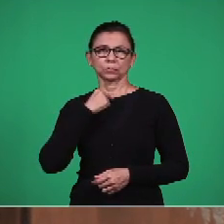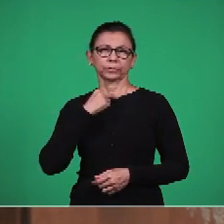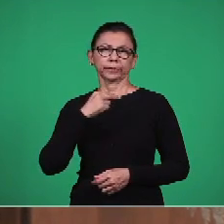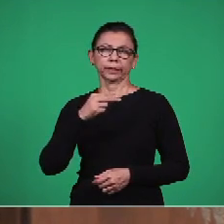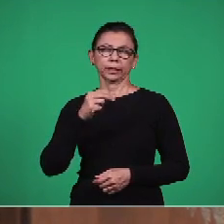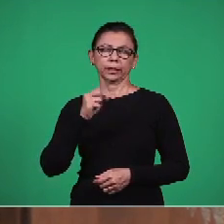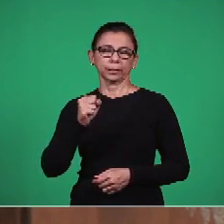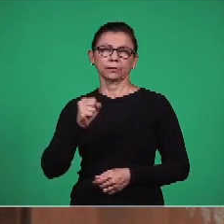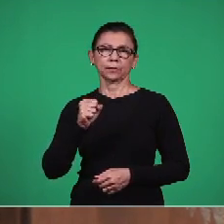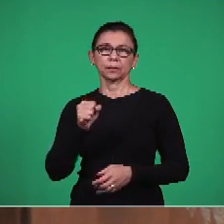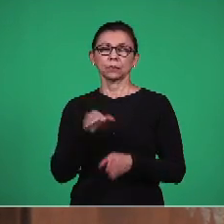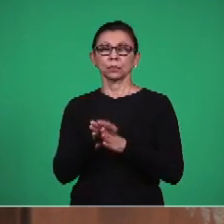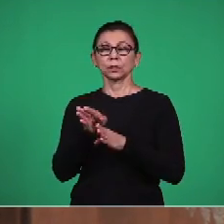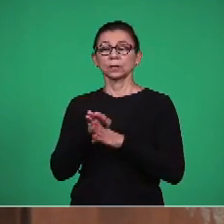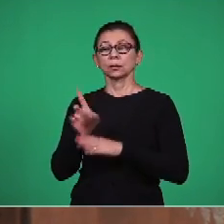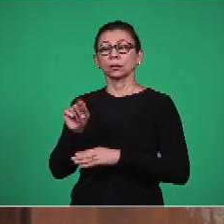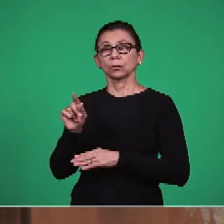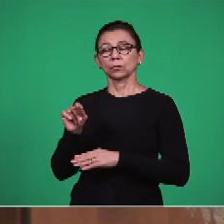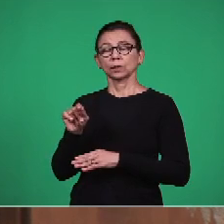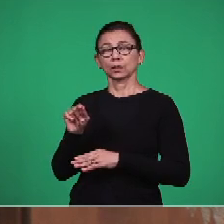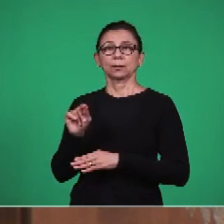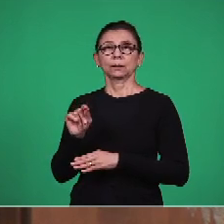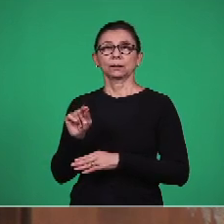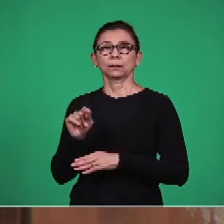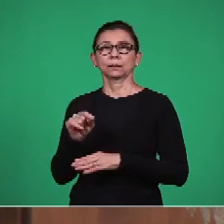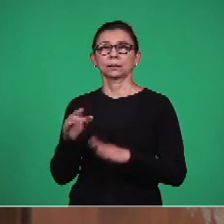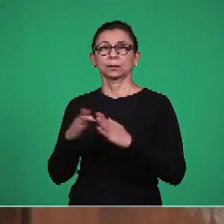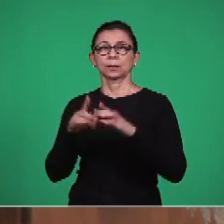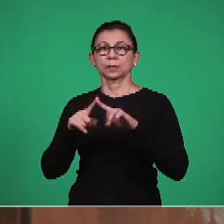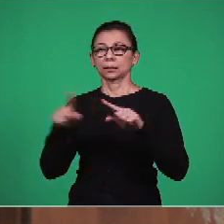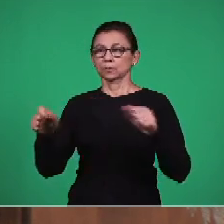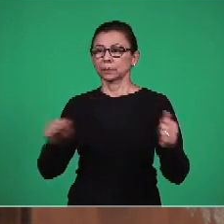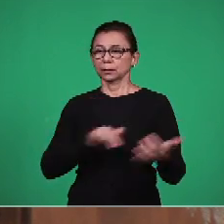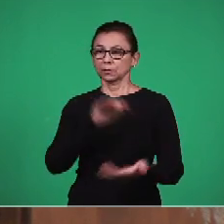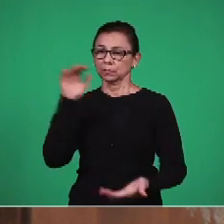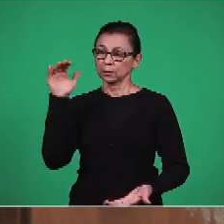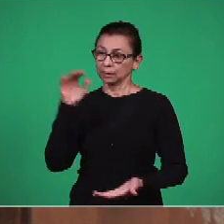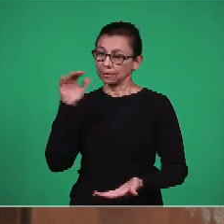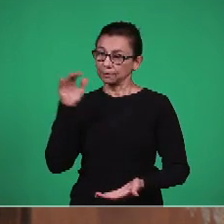o satélite para aquela igreja e que ninguém ponha a mão